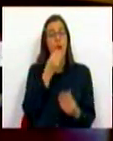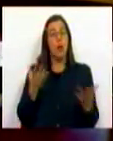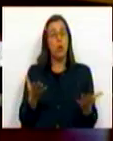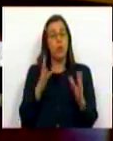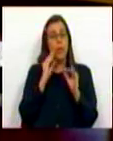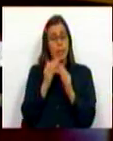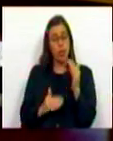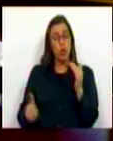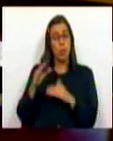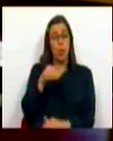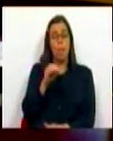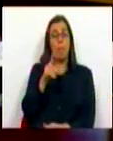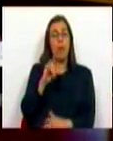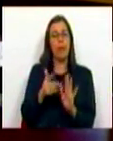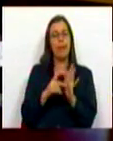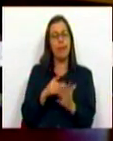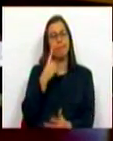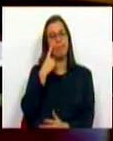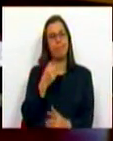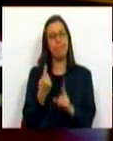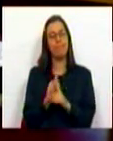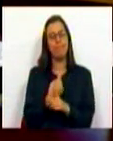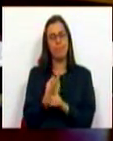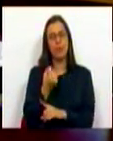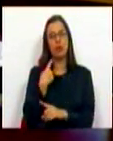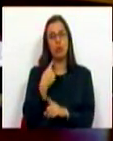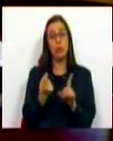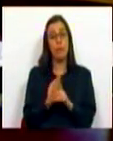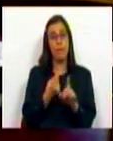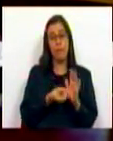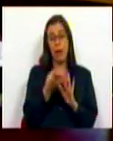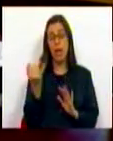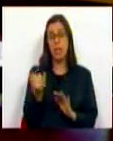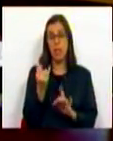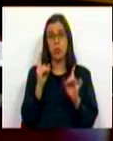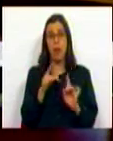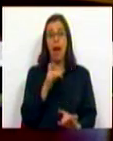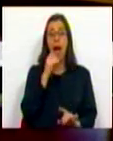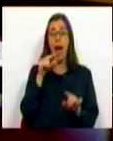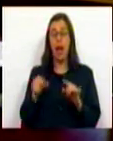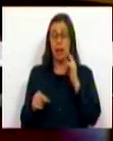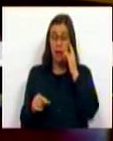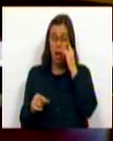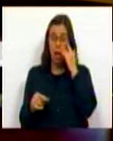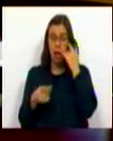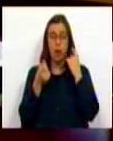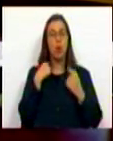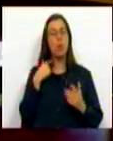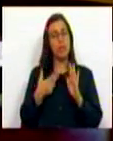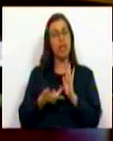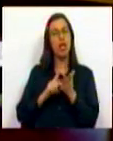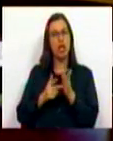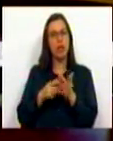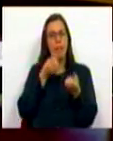o ensino superior politécnico deparou-se em muitos cursos e em várias instituições, nomeadamente no Algarve e nos cursos de engenharia,